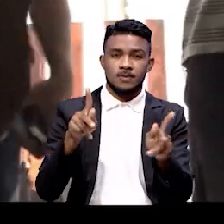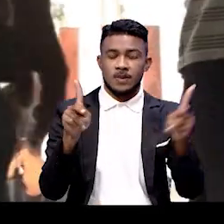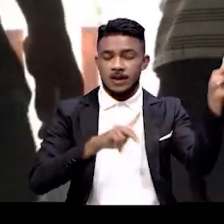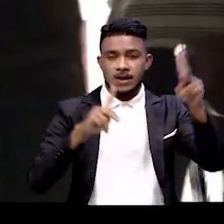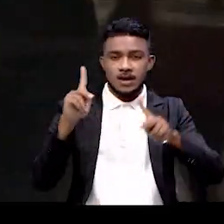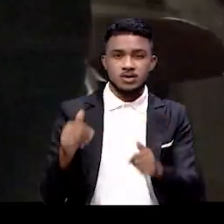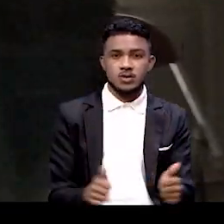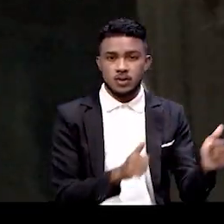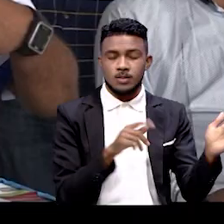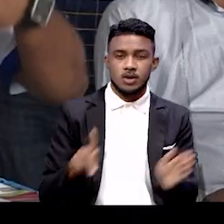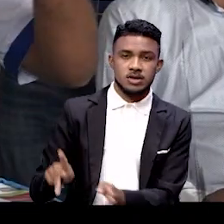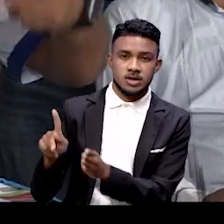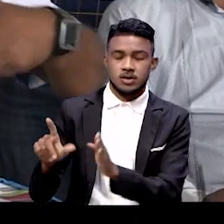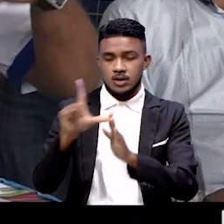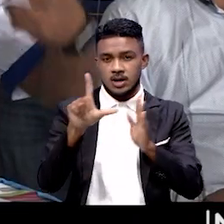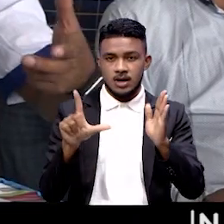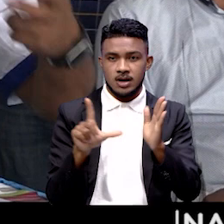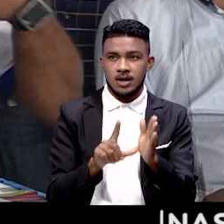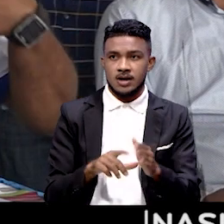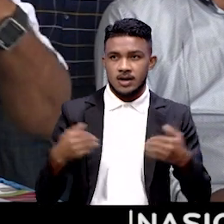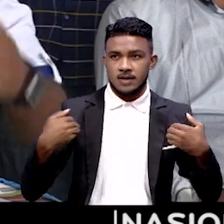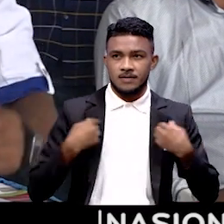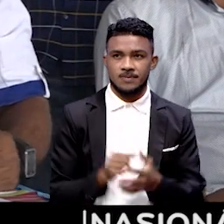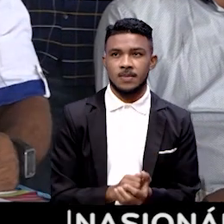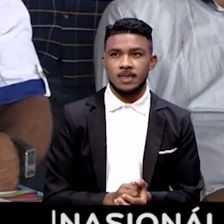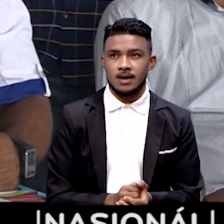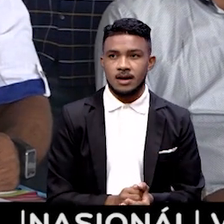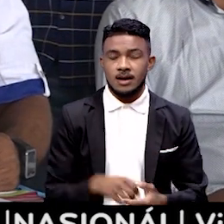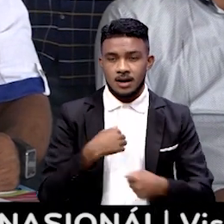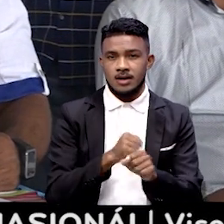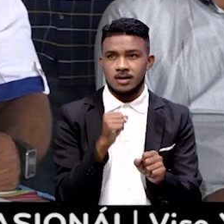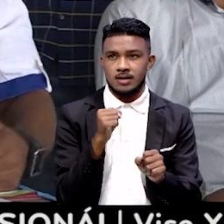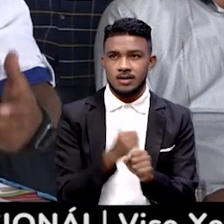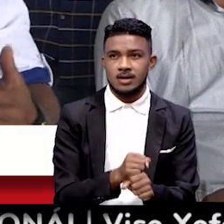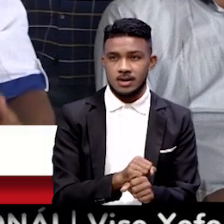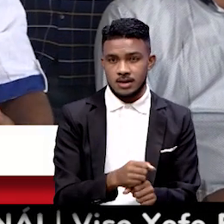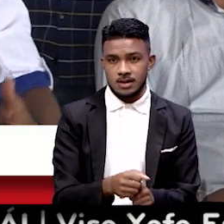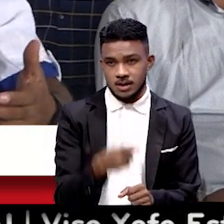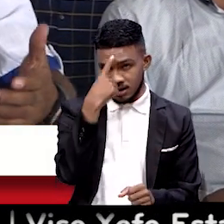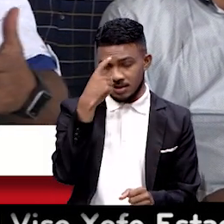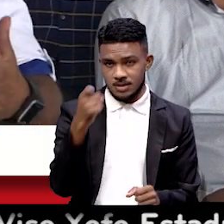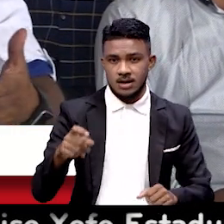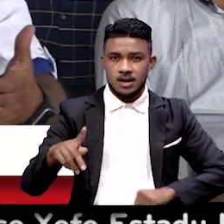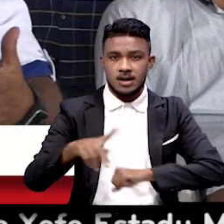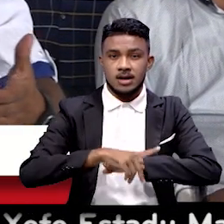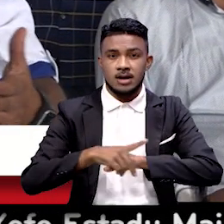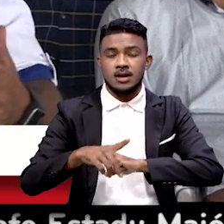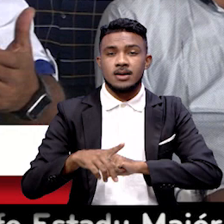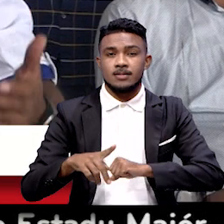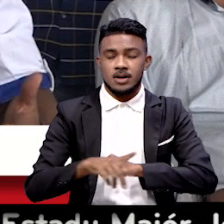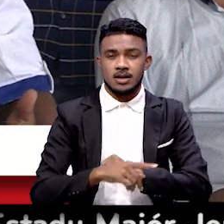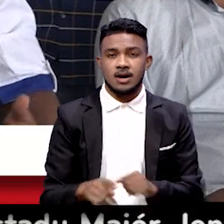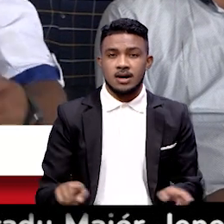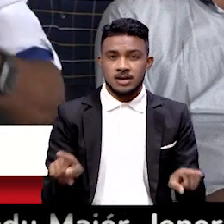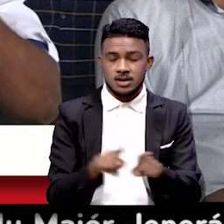tir lei nebe vigor. Se a intenção há de sona, atme há. Tamba, se há de Timor Leste, se problema irus mal discutir mal,